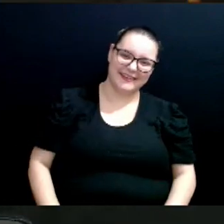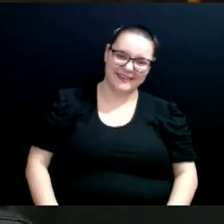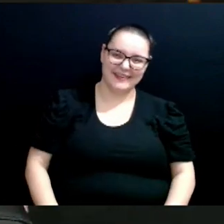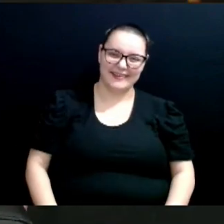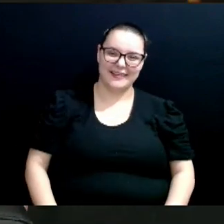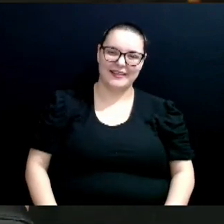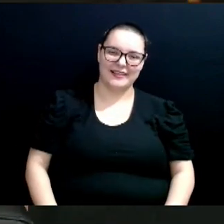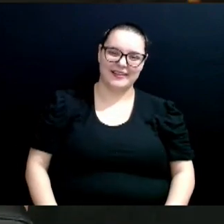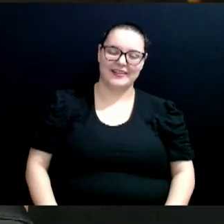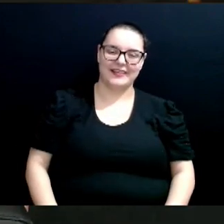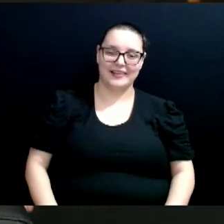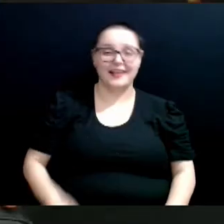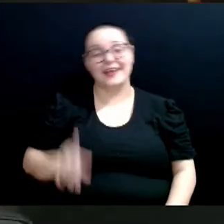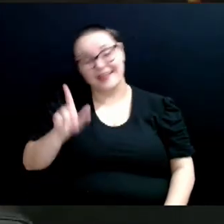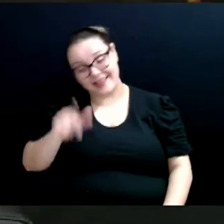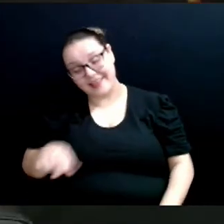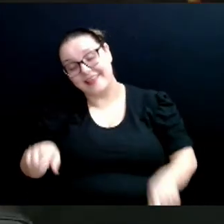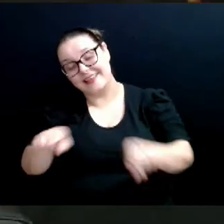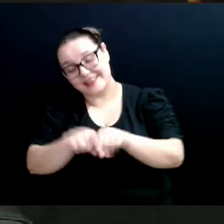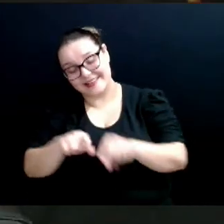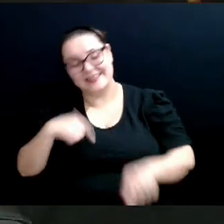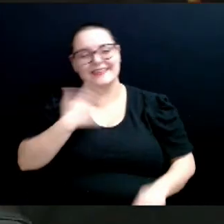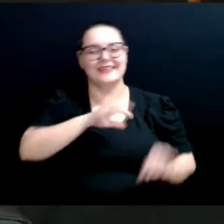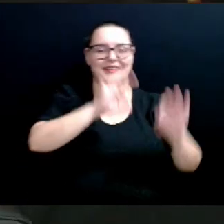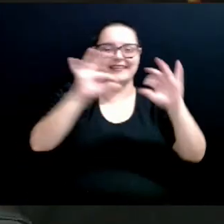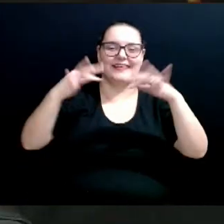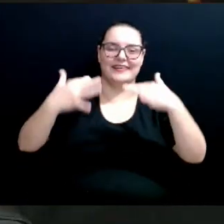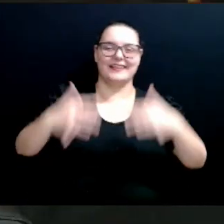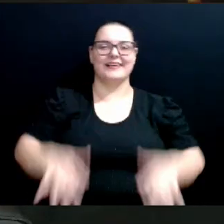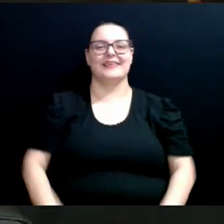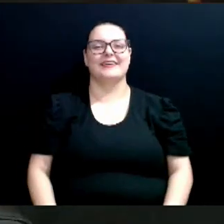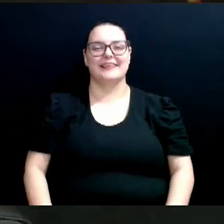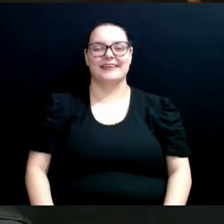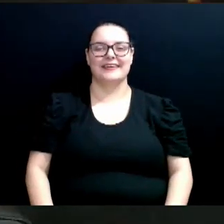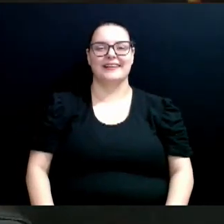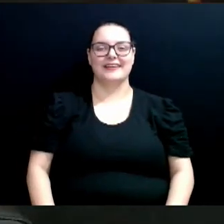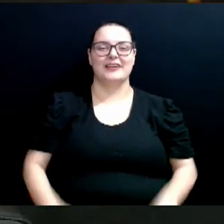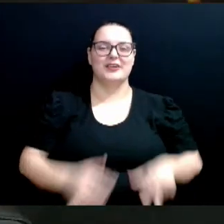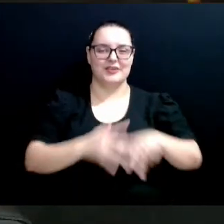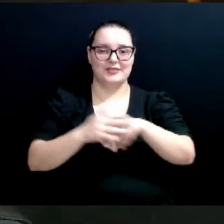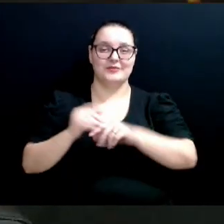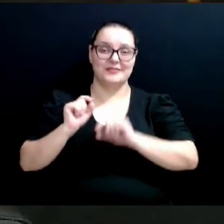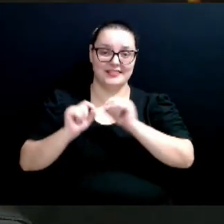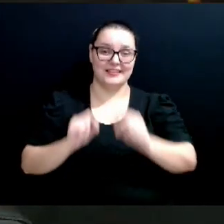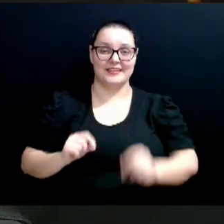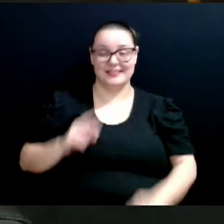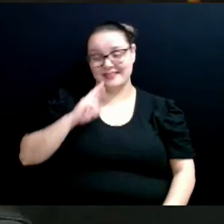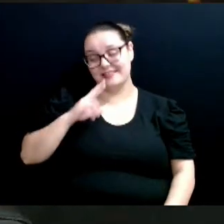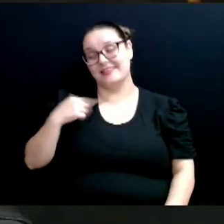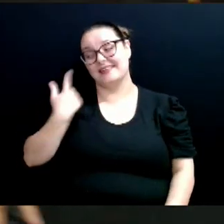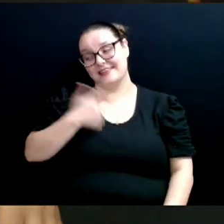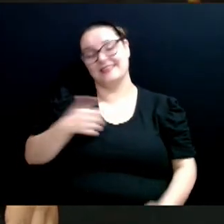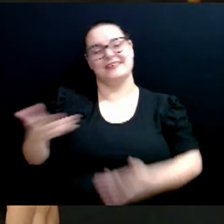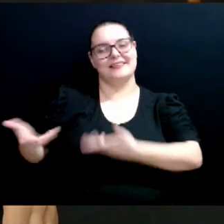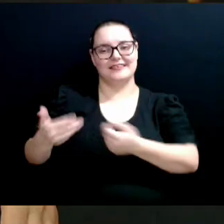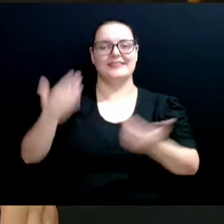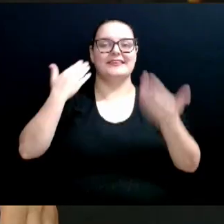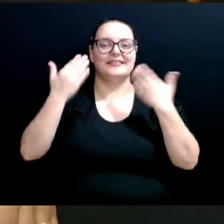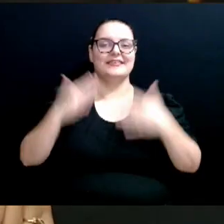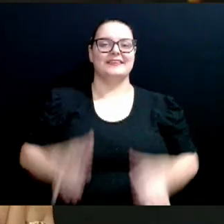deixa de ser, né, os nossos telespectadores. Pacientes, porque quem vai responder são as nossas convidadas, né? Vamos